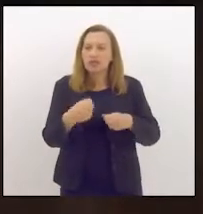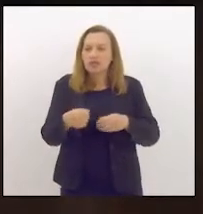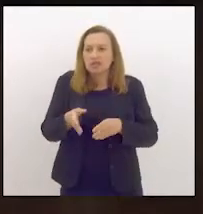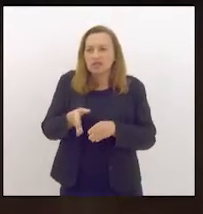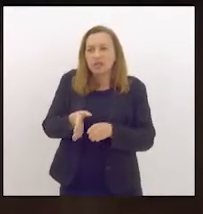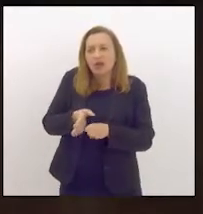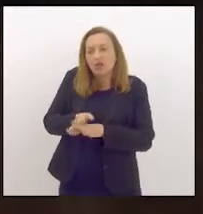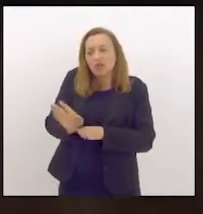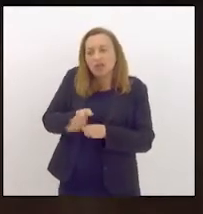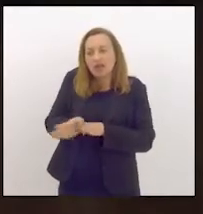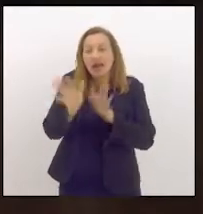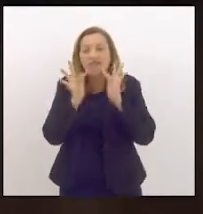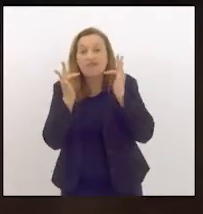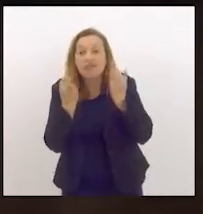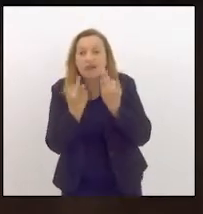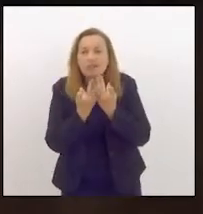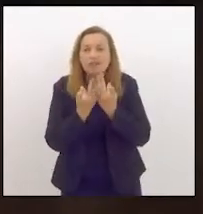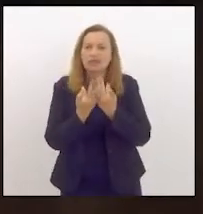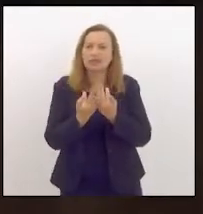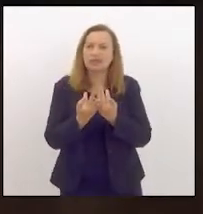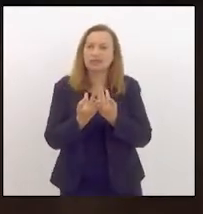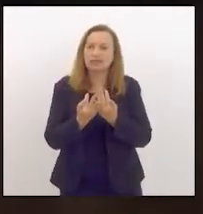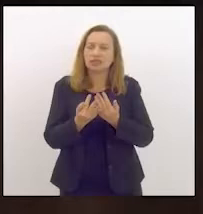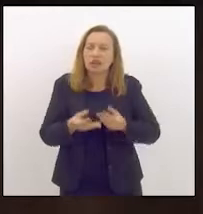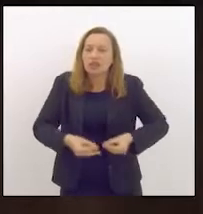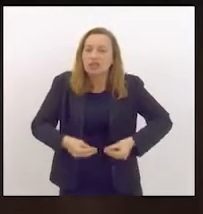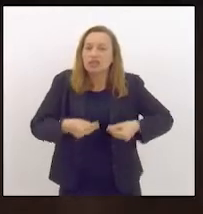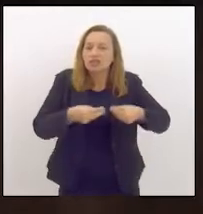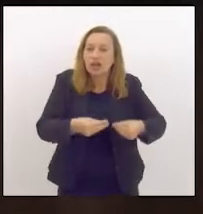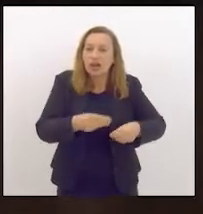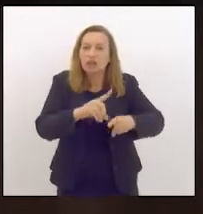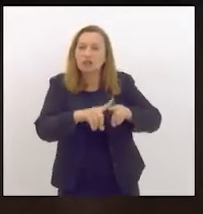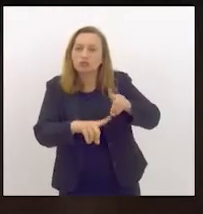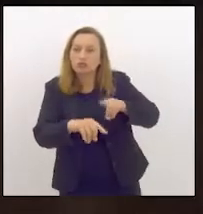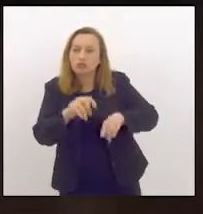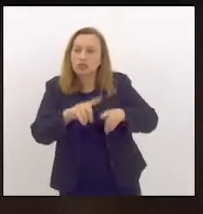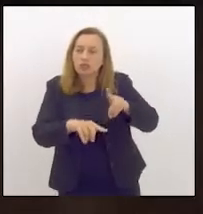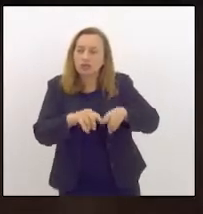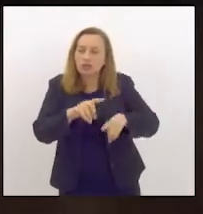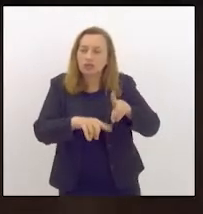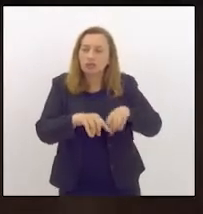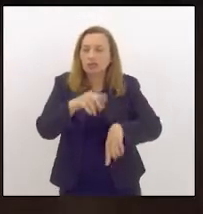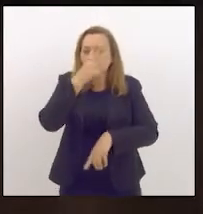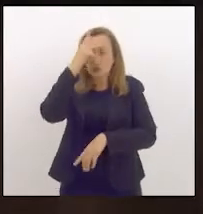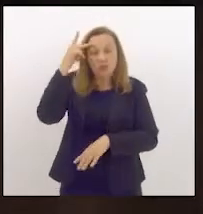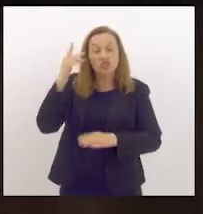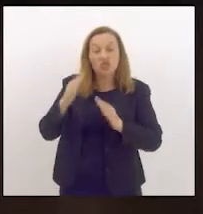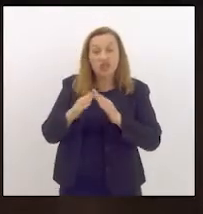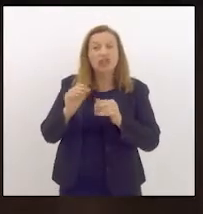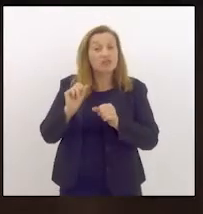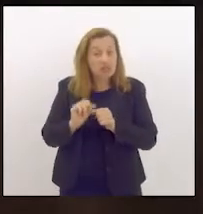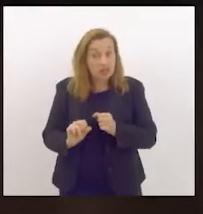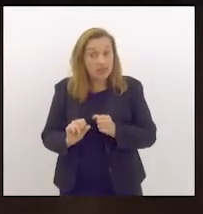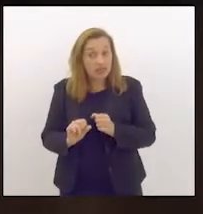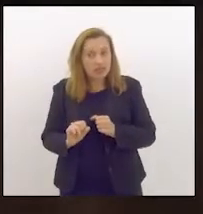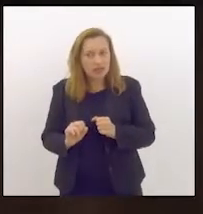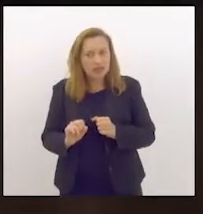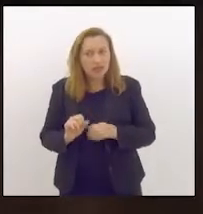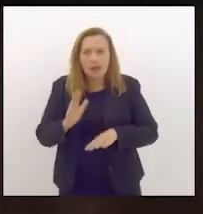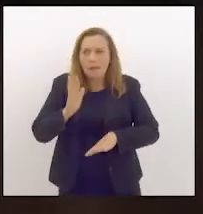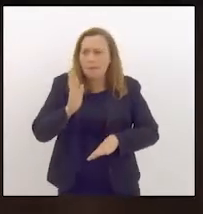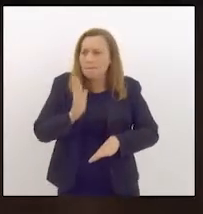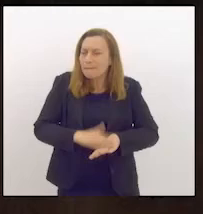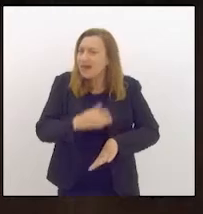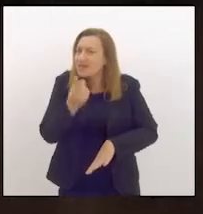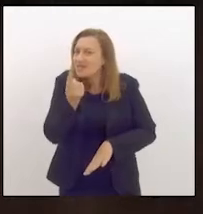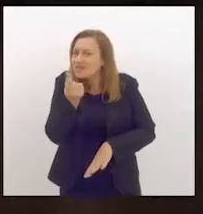orientar a família você tem que entregar o material para as pessoas fazerem e é bem